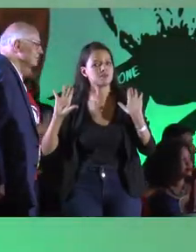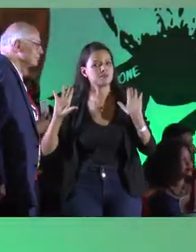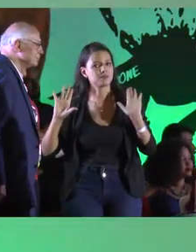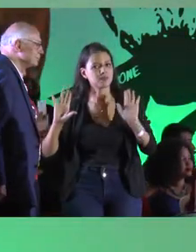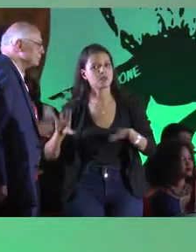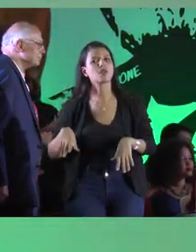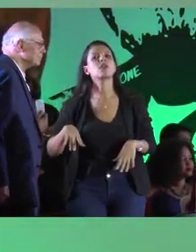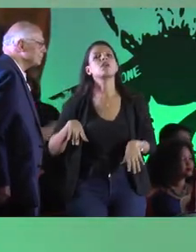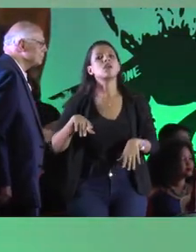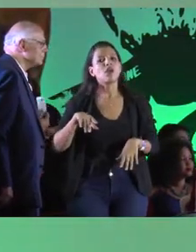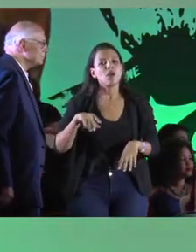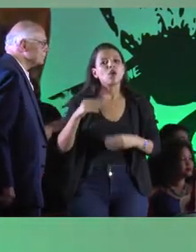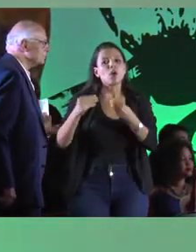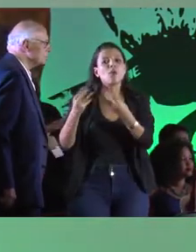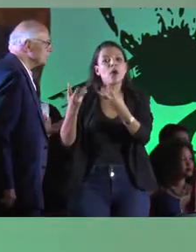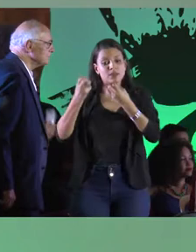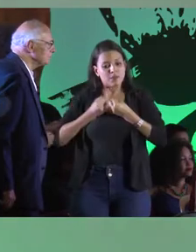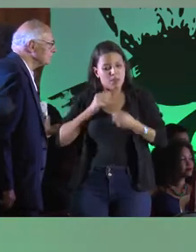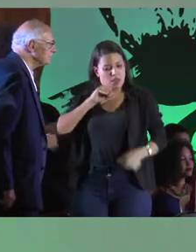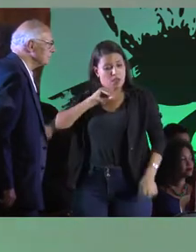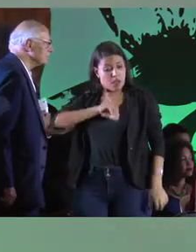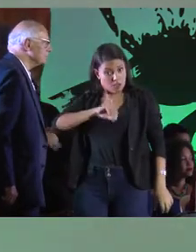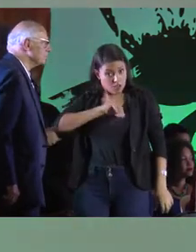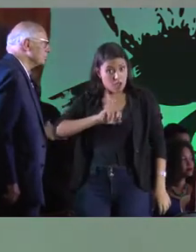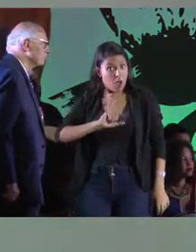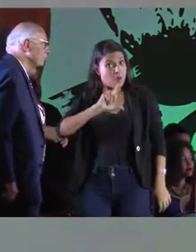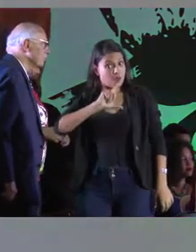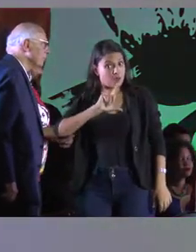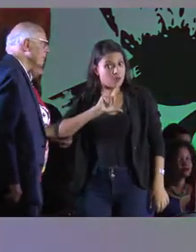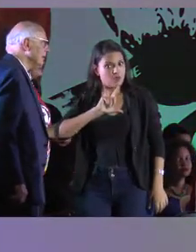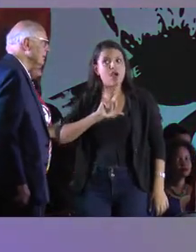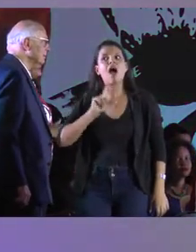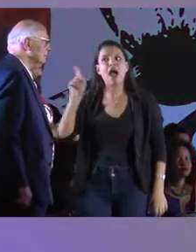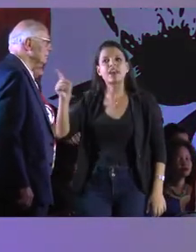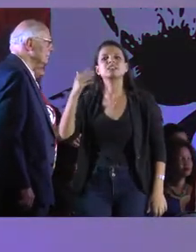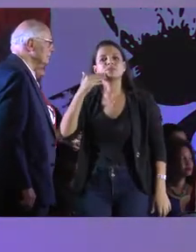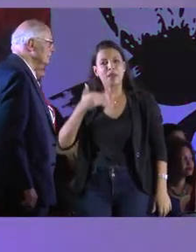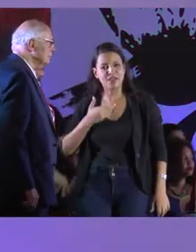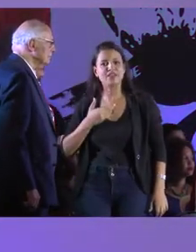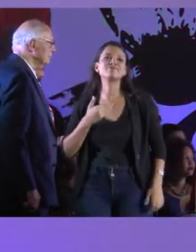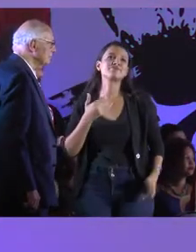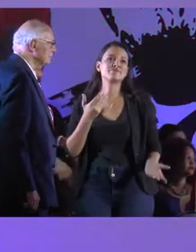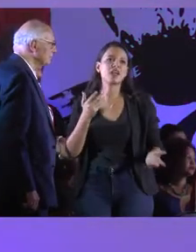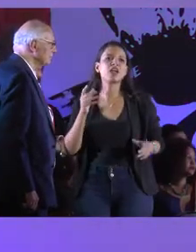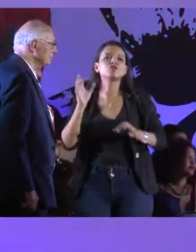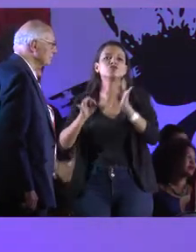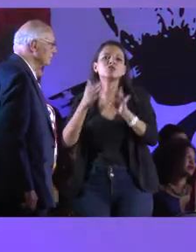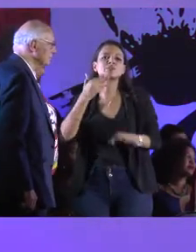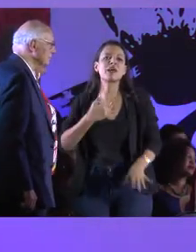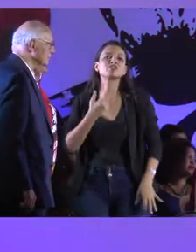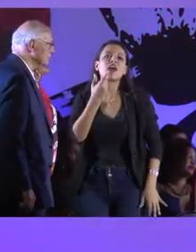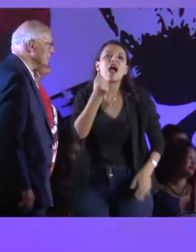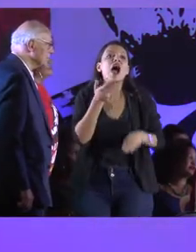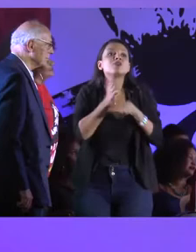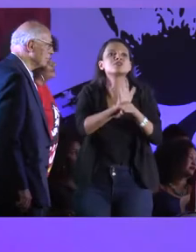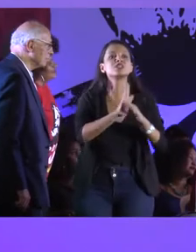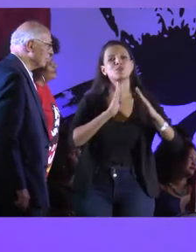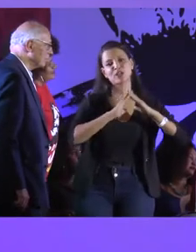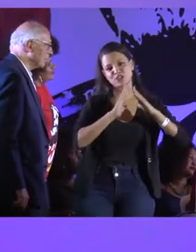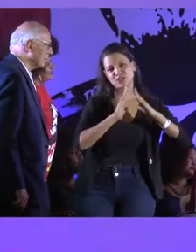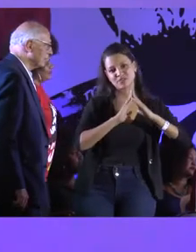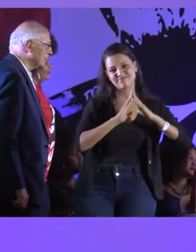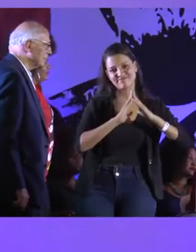por não receber um mês de aumento de salário, eles pedem um auxílio moradia, enquanto o povo